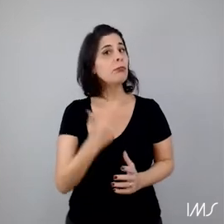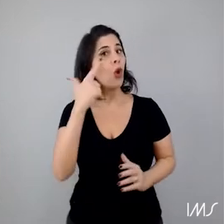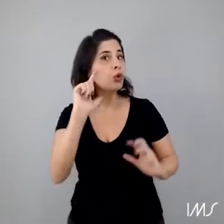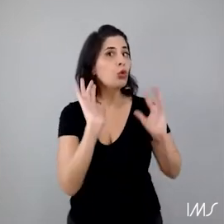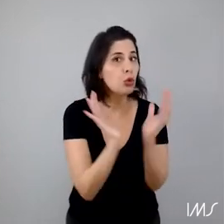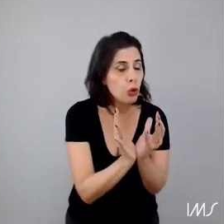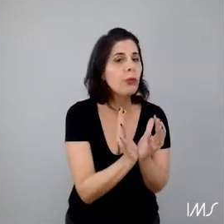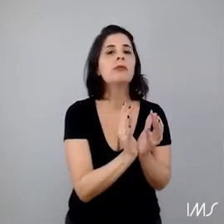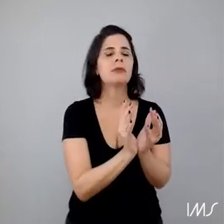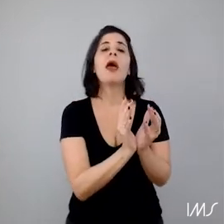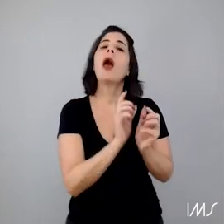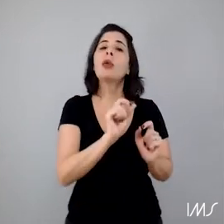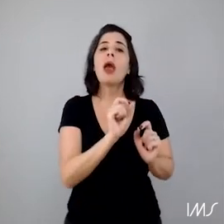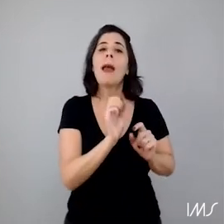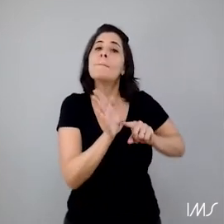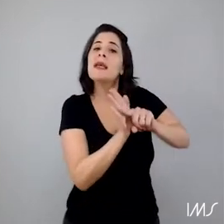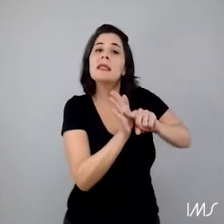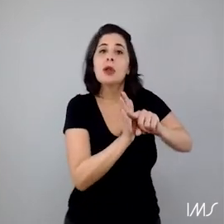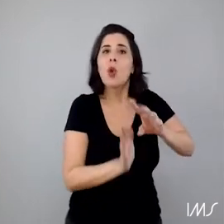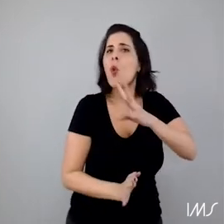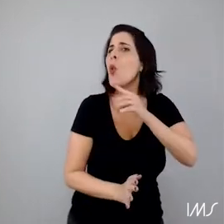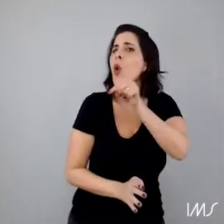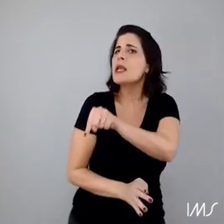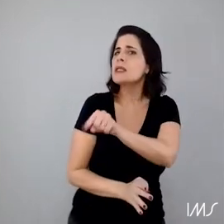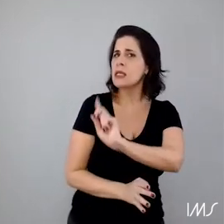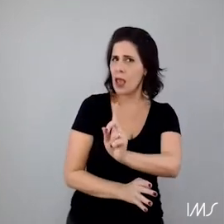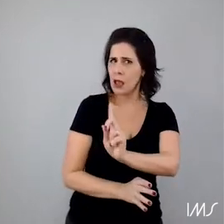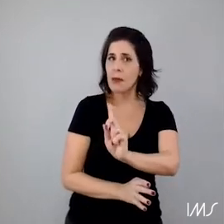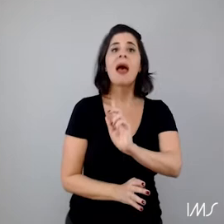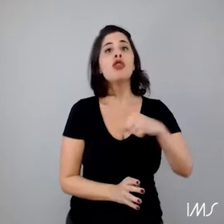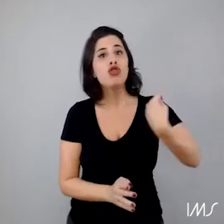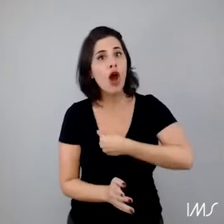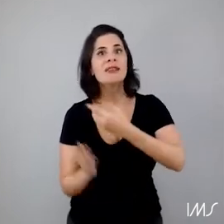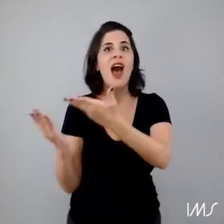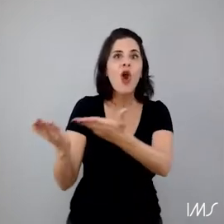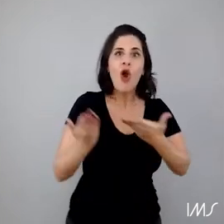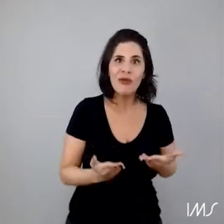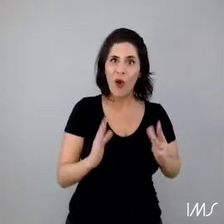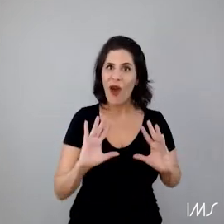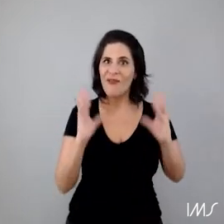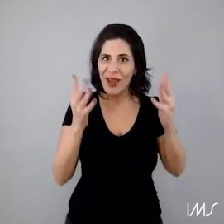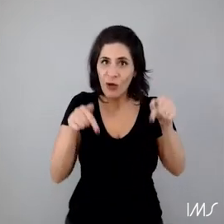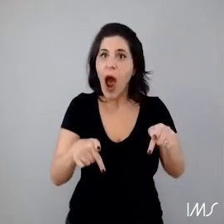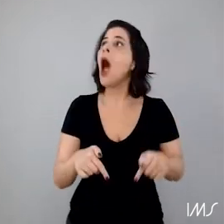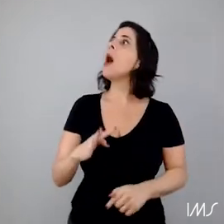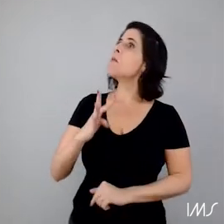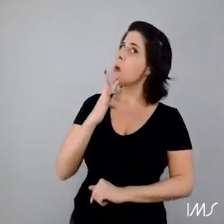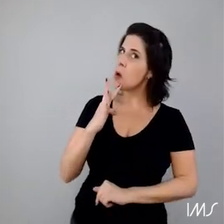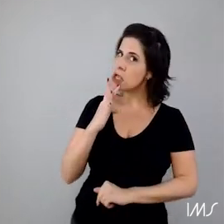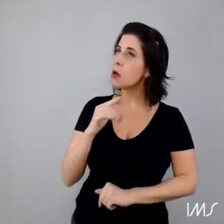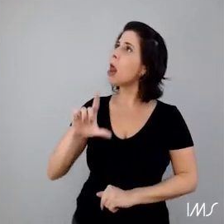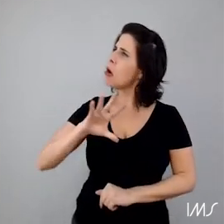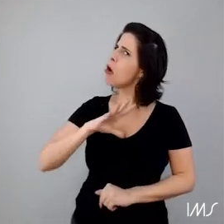por pesquisadores que não conheciam Estefânia até o momento de receber o convite para este evento. Eles